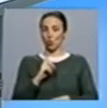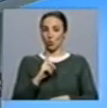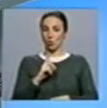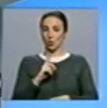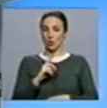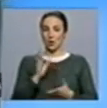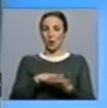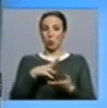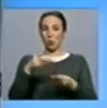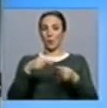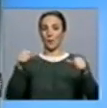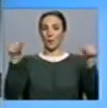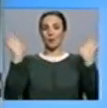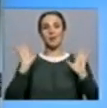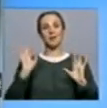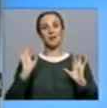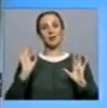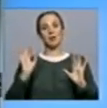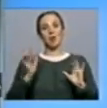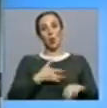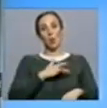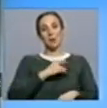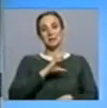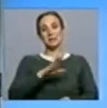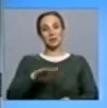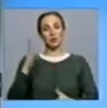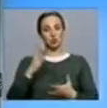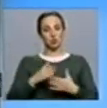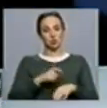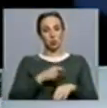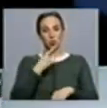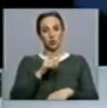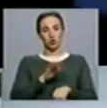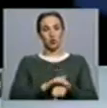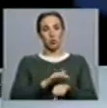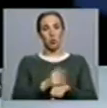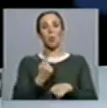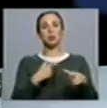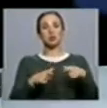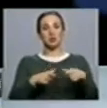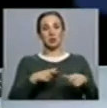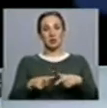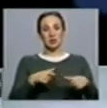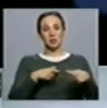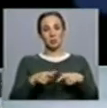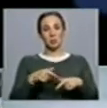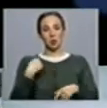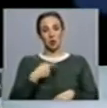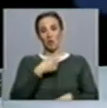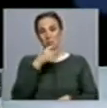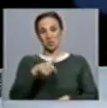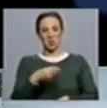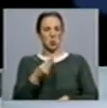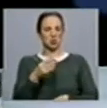levou. Estamos a falar do maior romance científico dos últimos tempos, novamente por causa de uma estrela, a famosa estrela de Tabi, que nós já trouxemos aqui várias